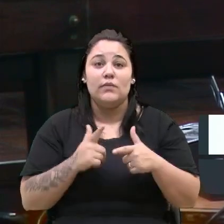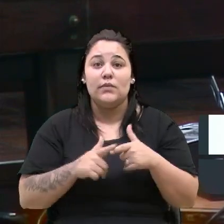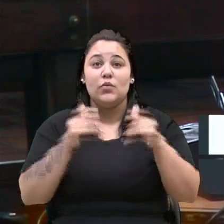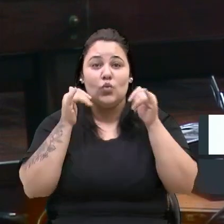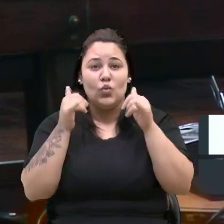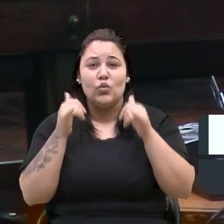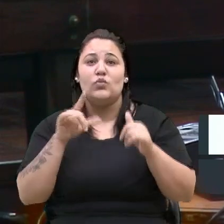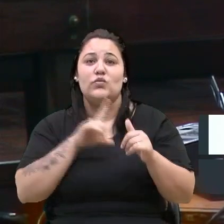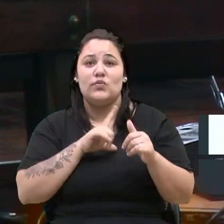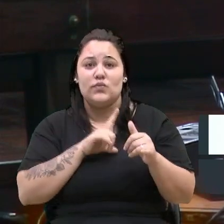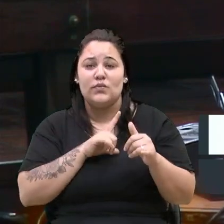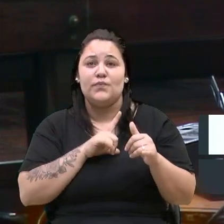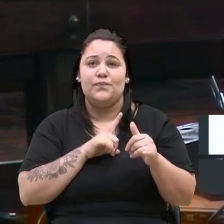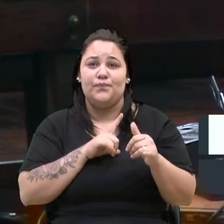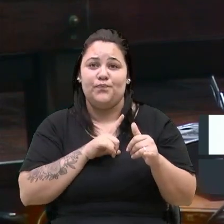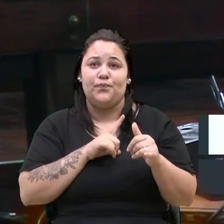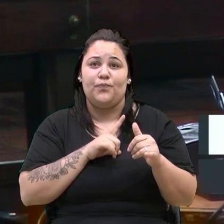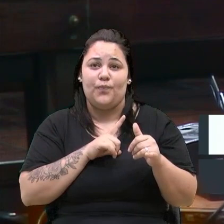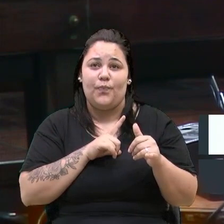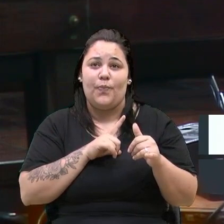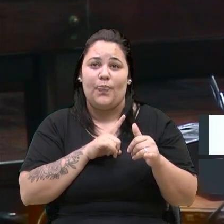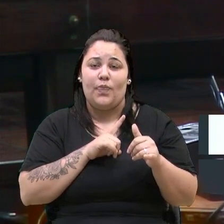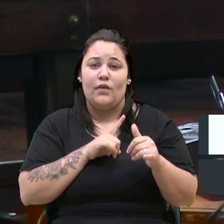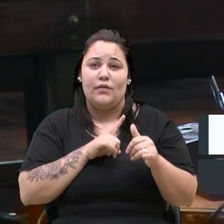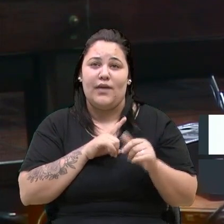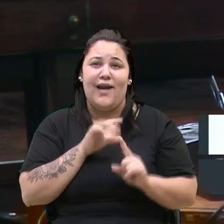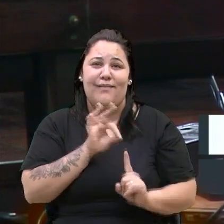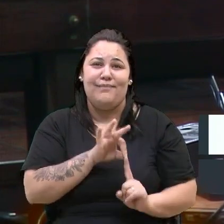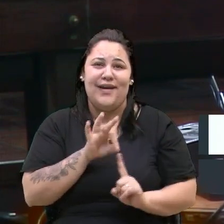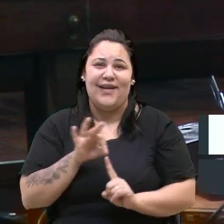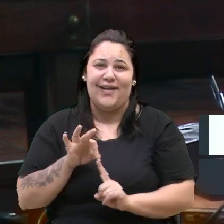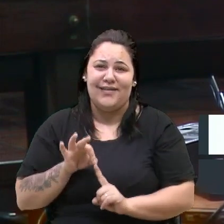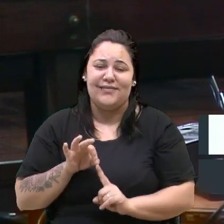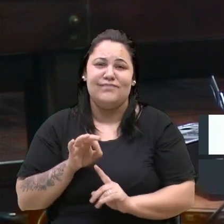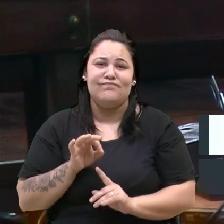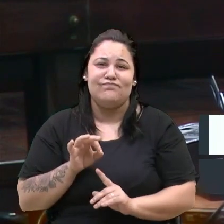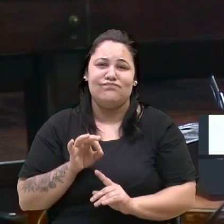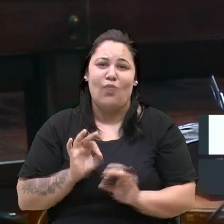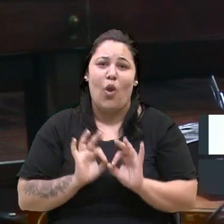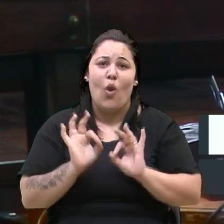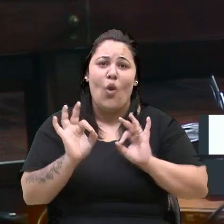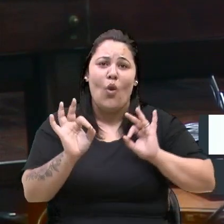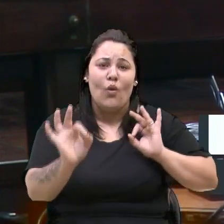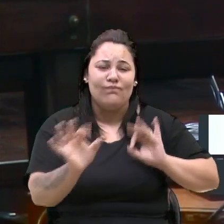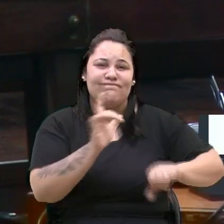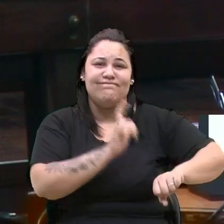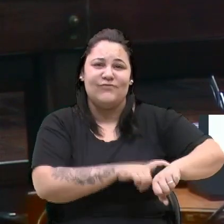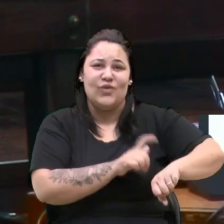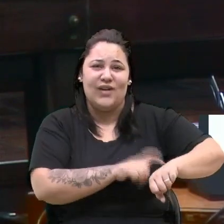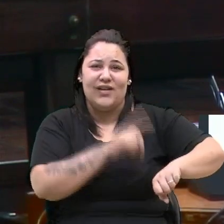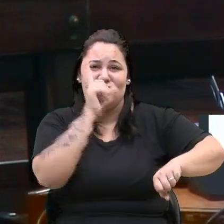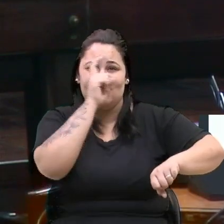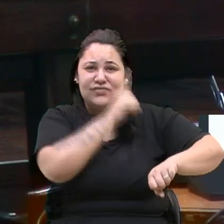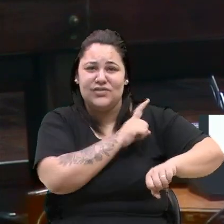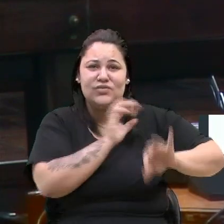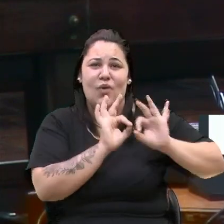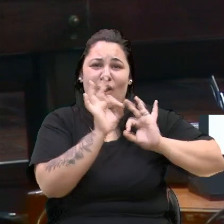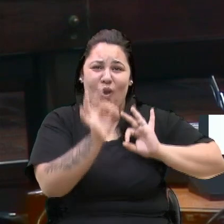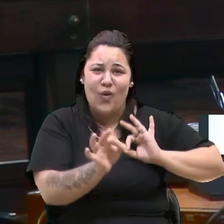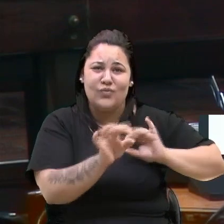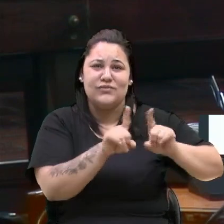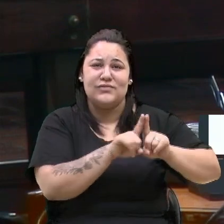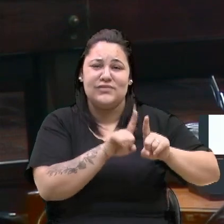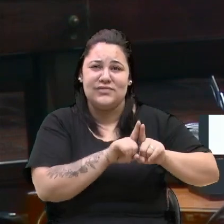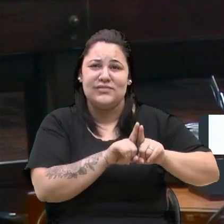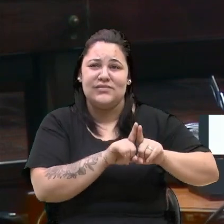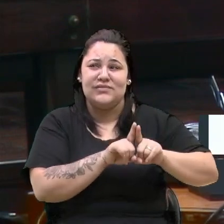lá, que distanciamento de parada muito longe, os horários, né? Também muito distante esse horário, e também